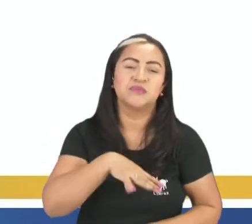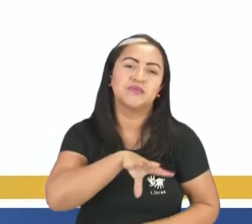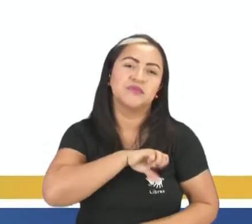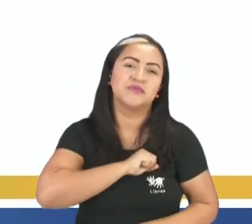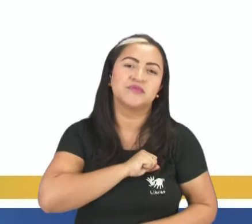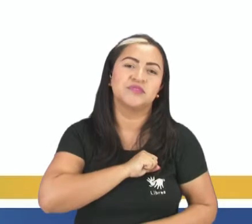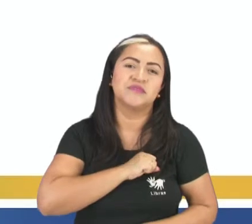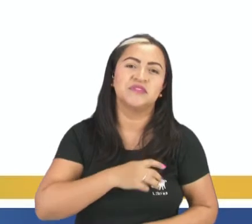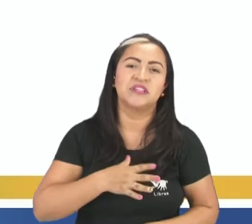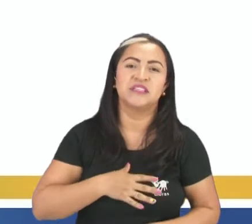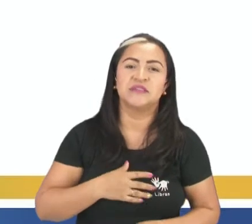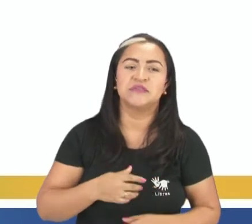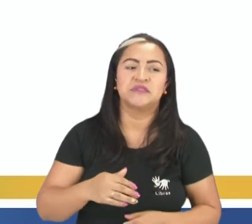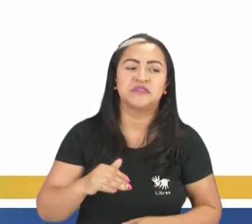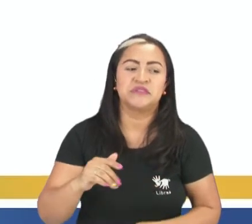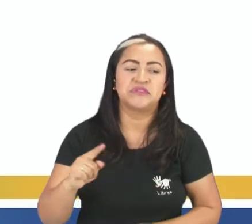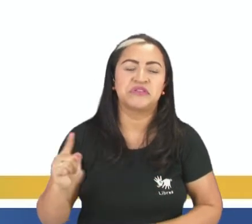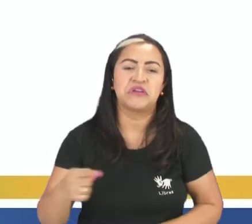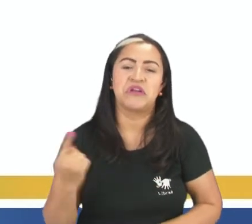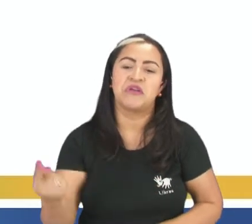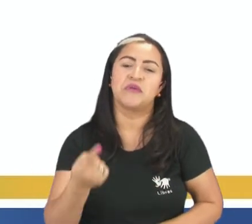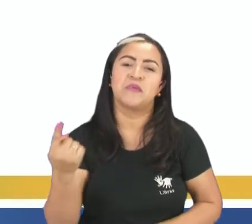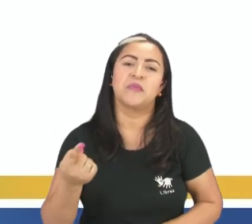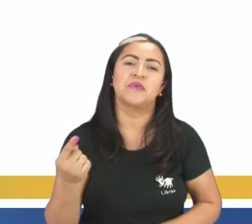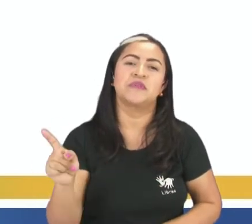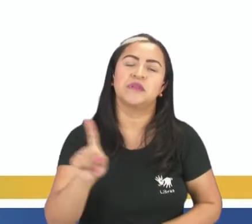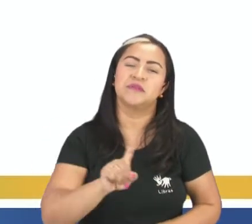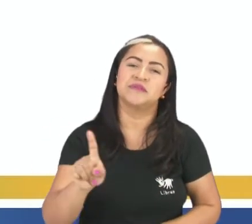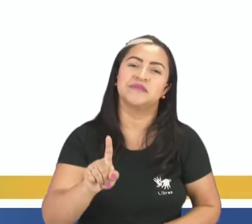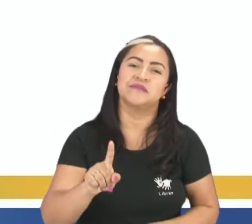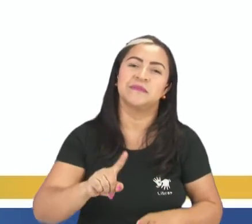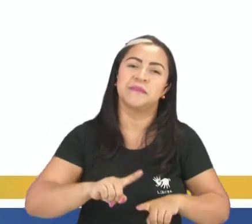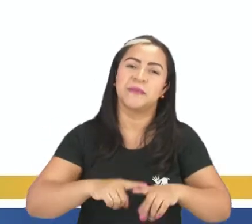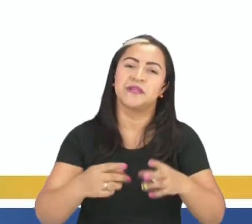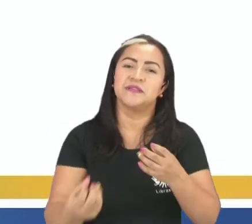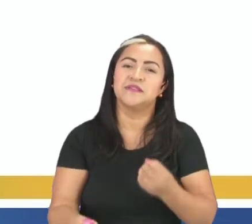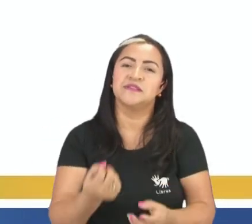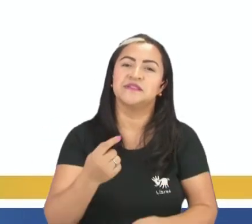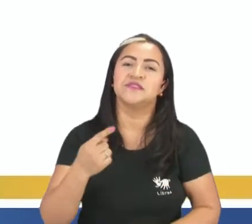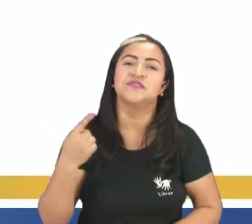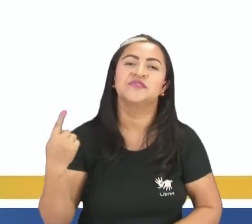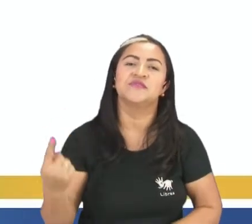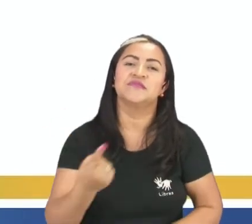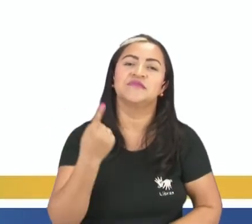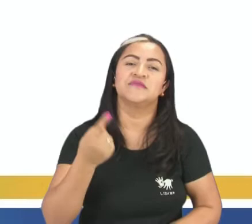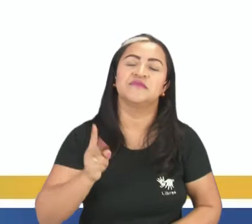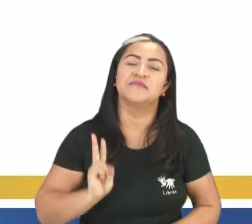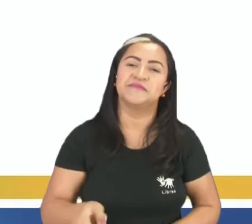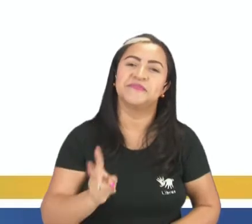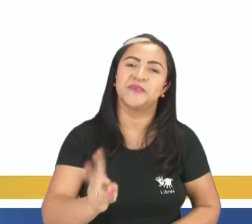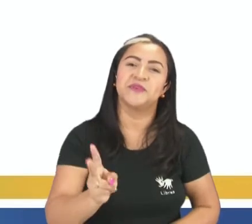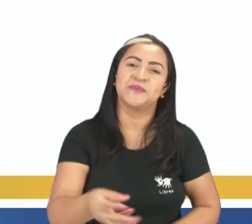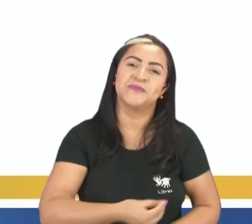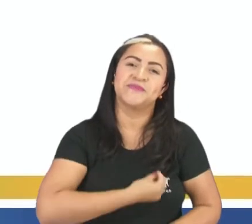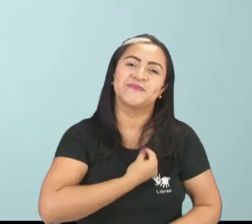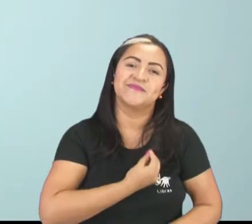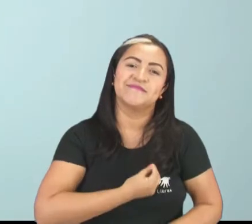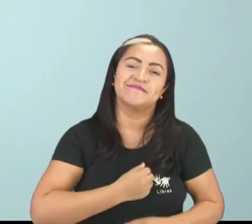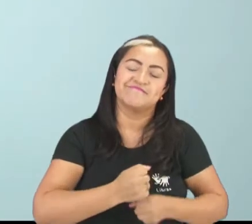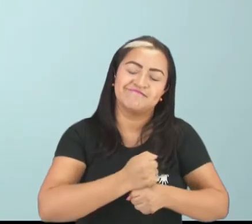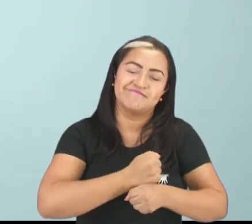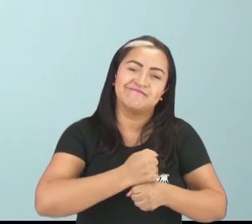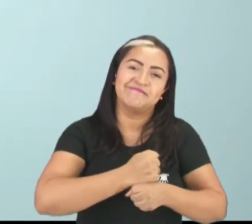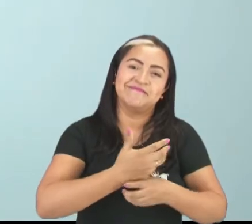não seja imortal, posto que é chama, mas que seja infinito enquanto dure. Então, perceberam aí a